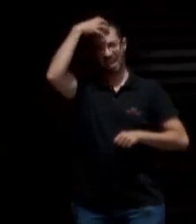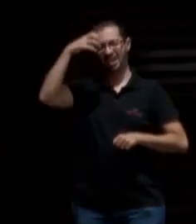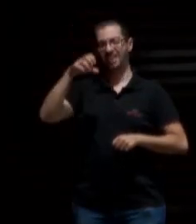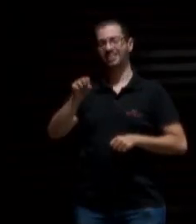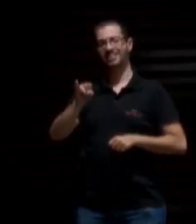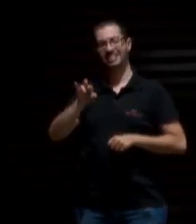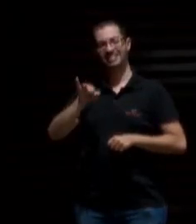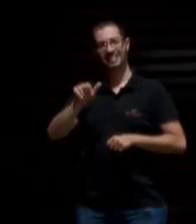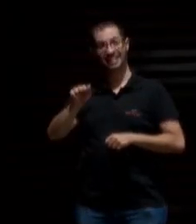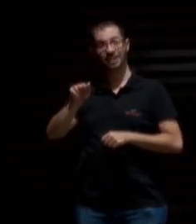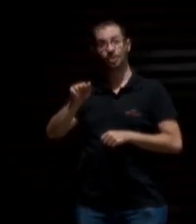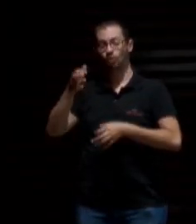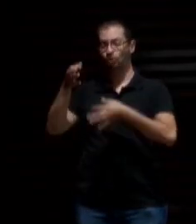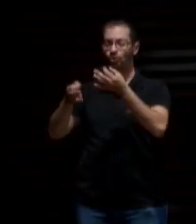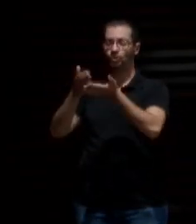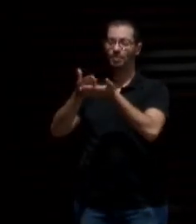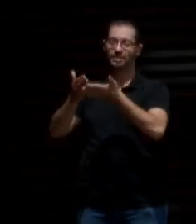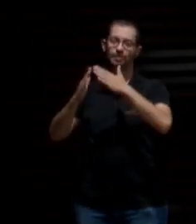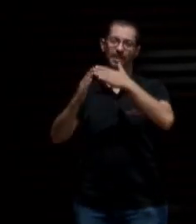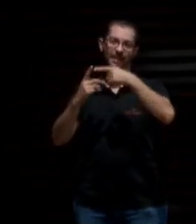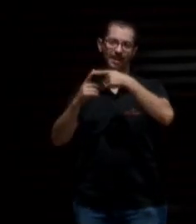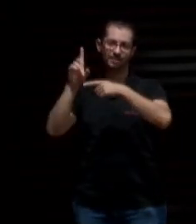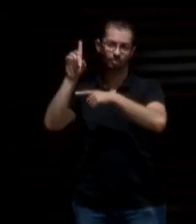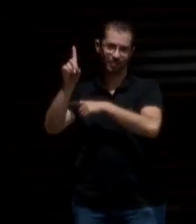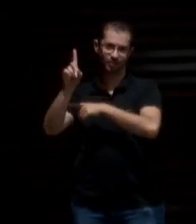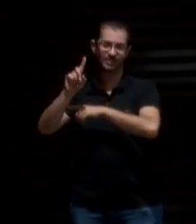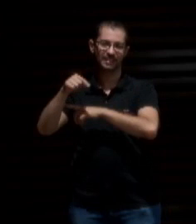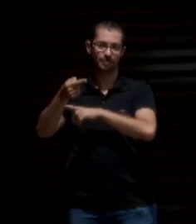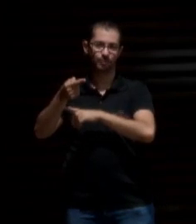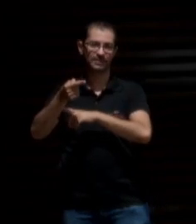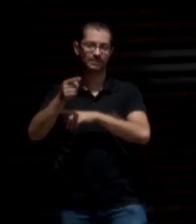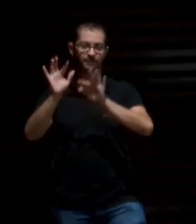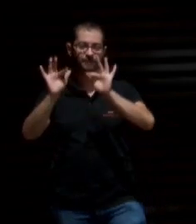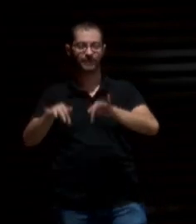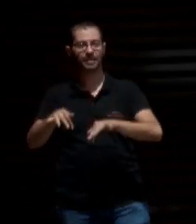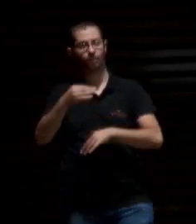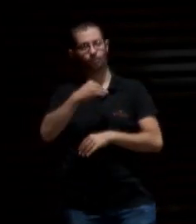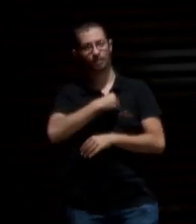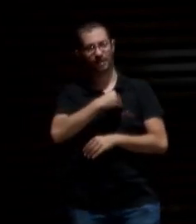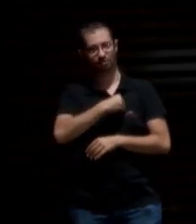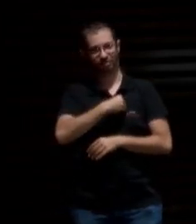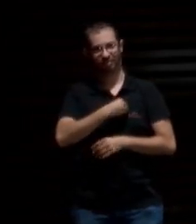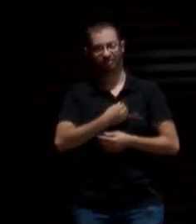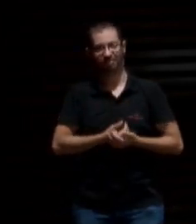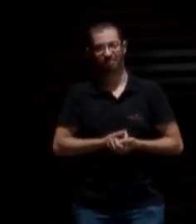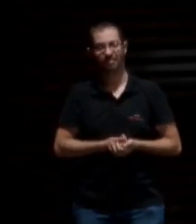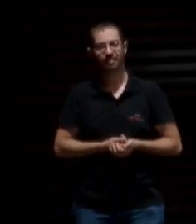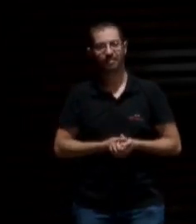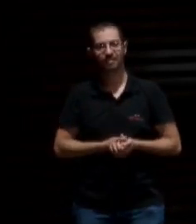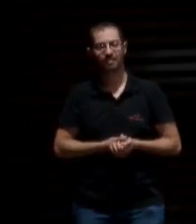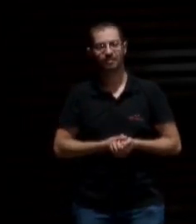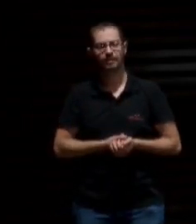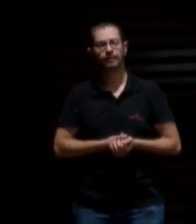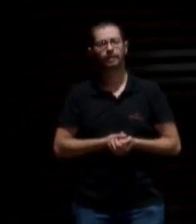de Deus e termina com os ímpios. Está claro, irmãos? E aí olha o que ele